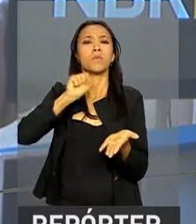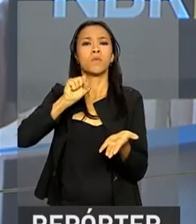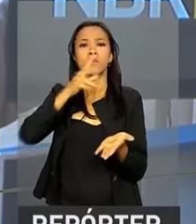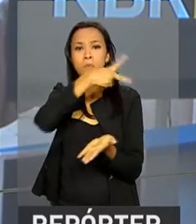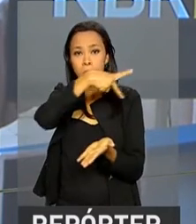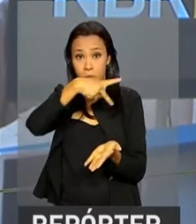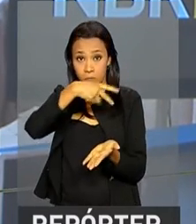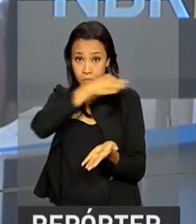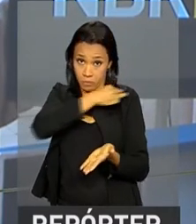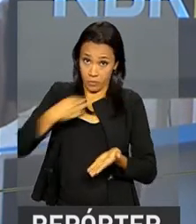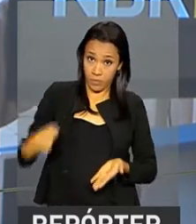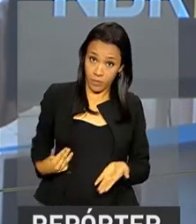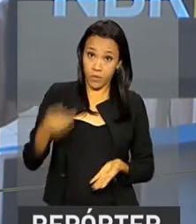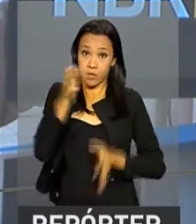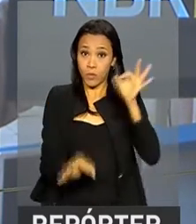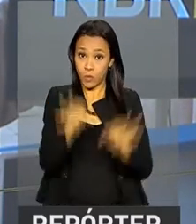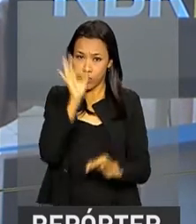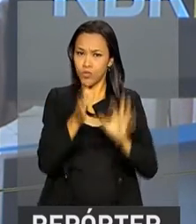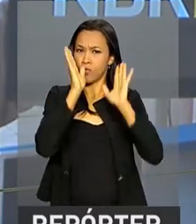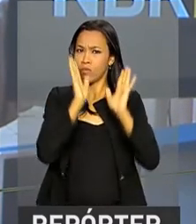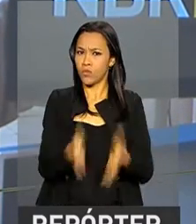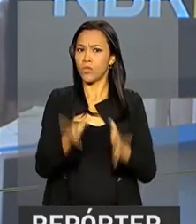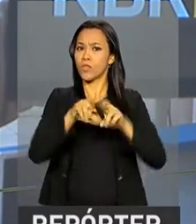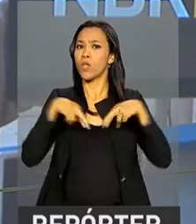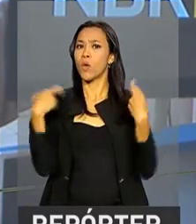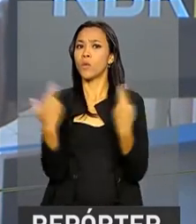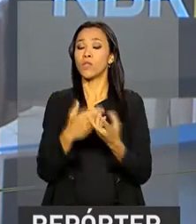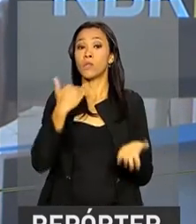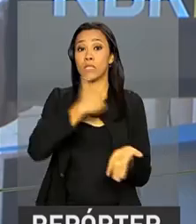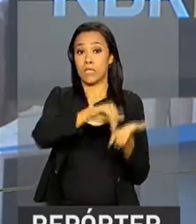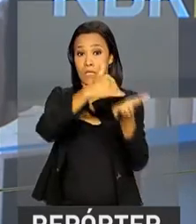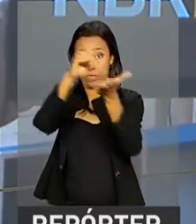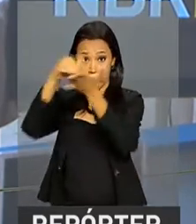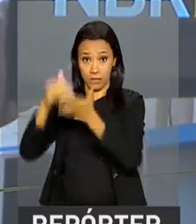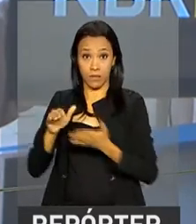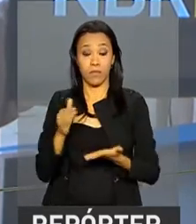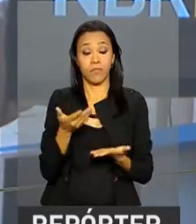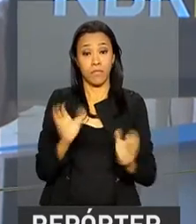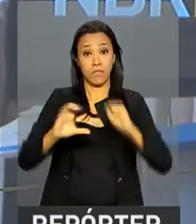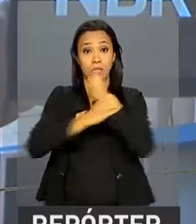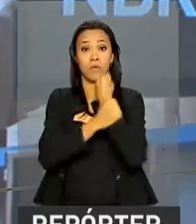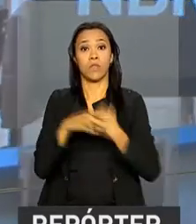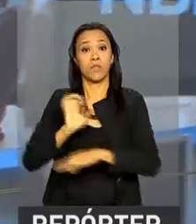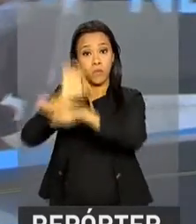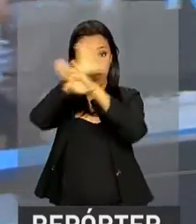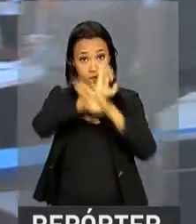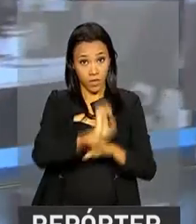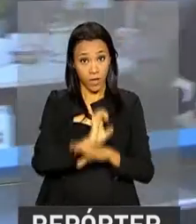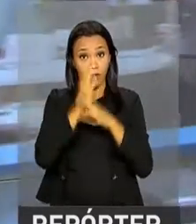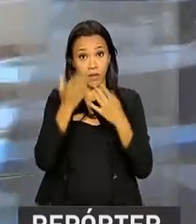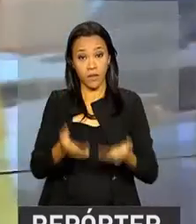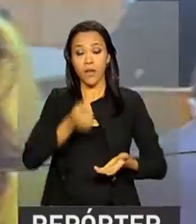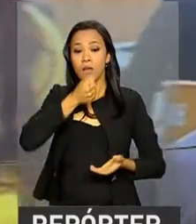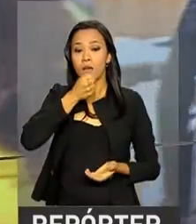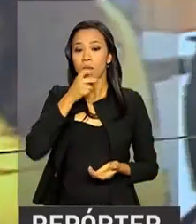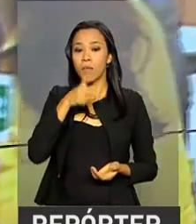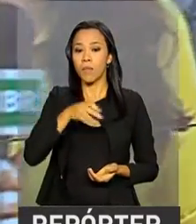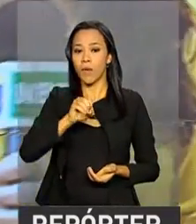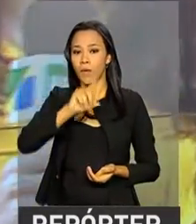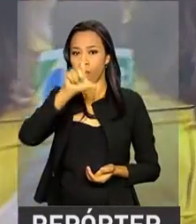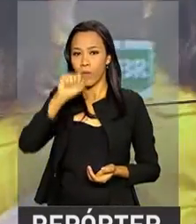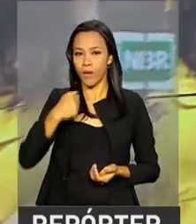moraes se reuniu com secretários de segurança dos estados a repórter paula de hoje acompanhe assunto ao ministério da justiça